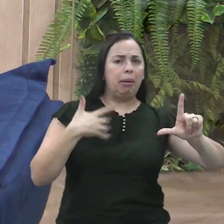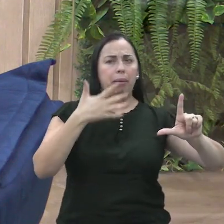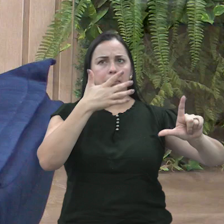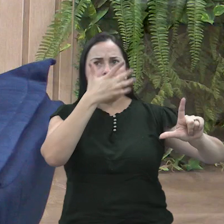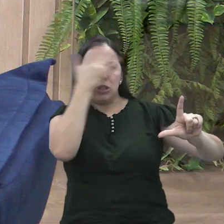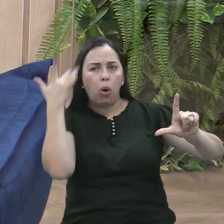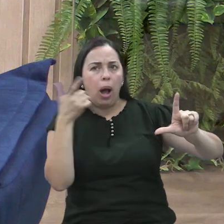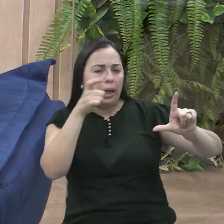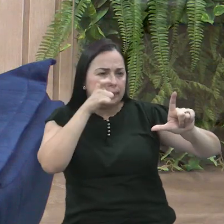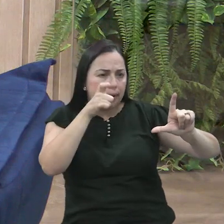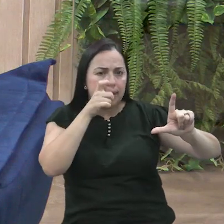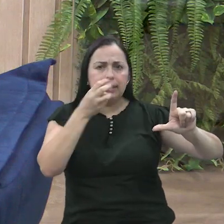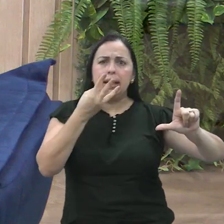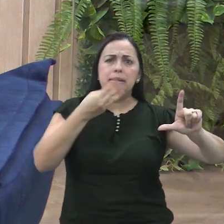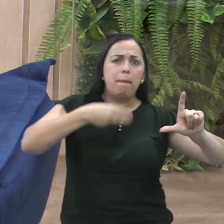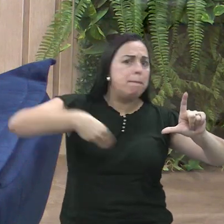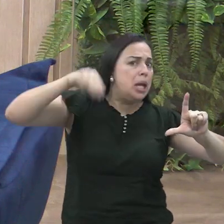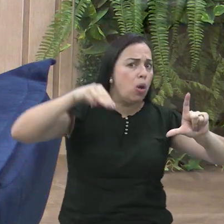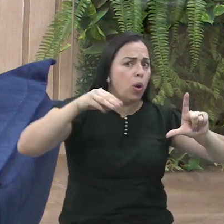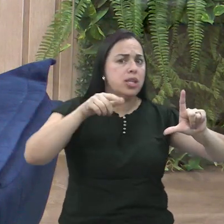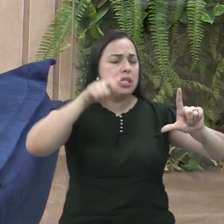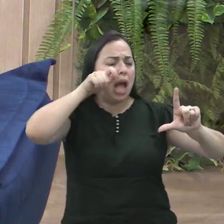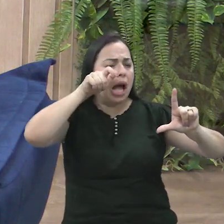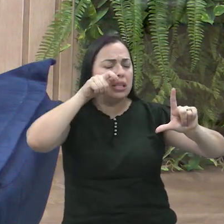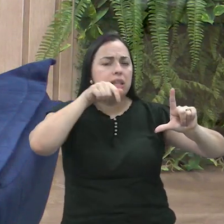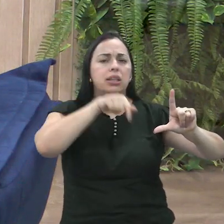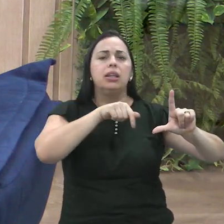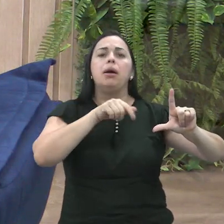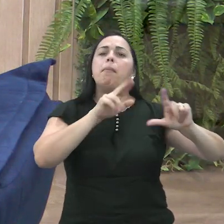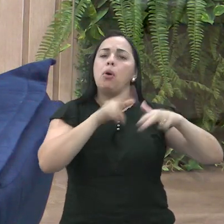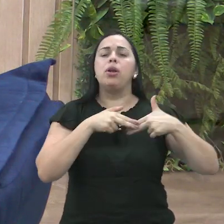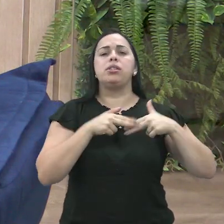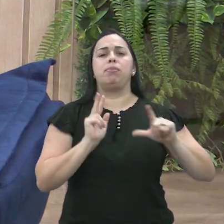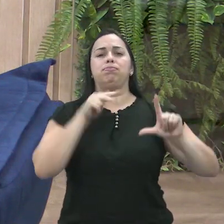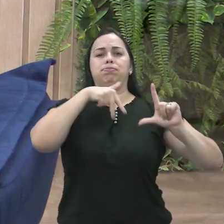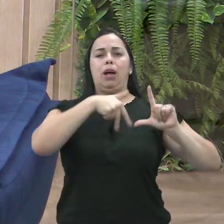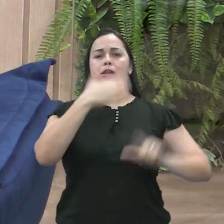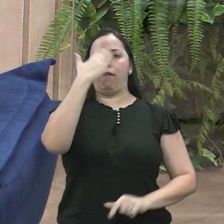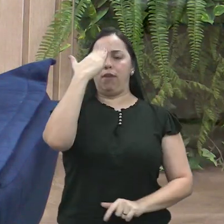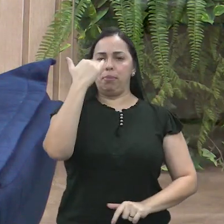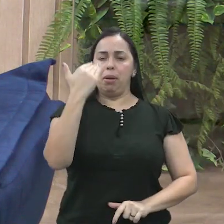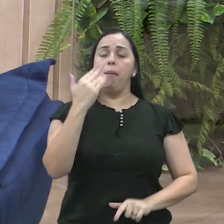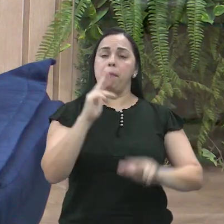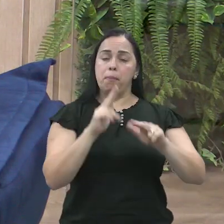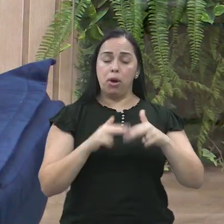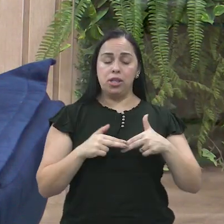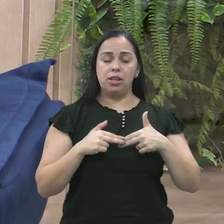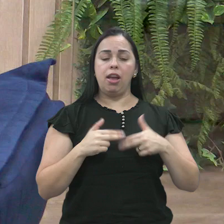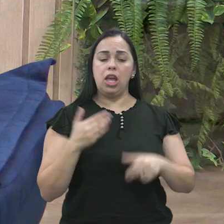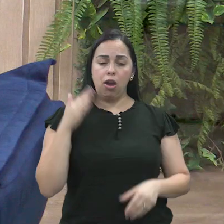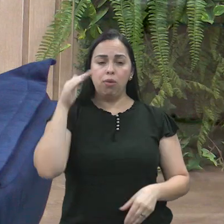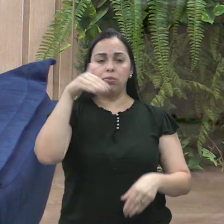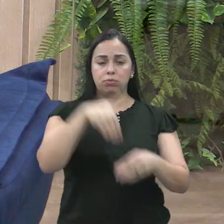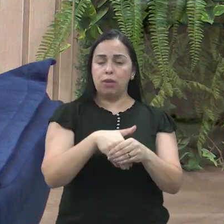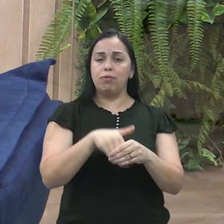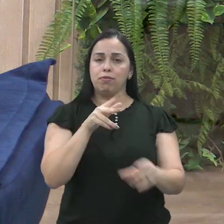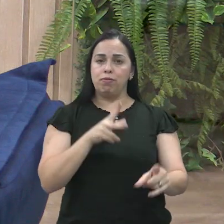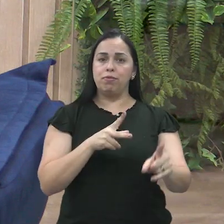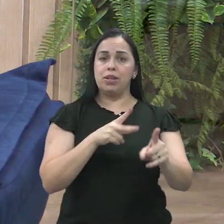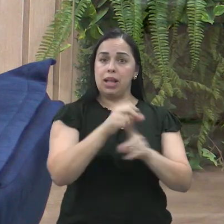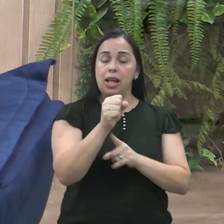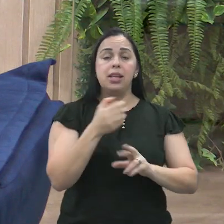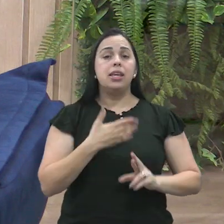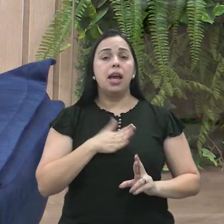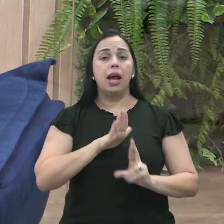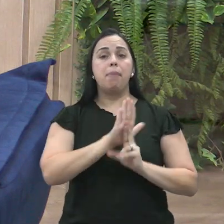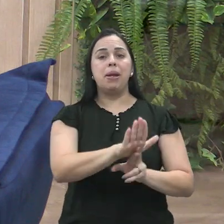tinha uma área de cobertura da televisão de 3,5 milhões de pessoas, eu me tornei conhecido e foi possível,